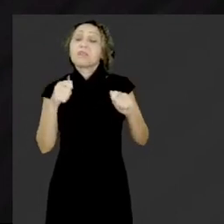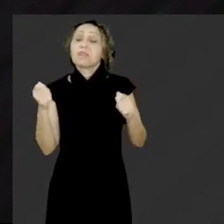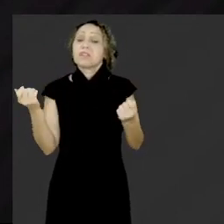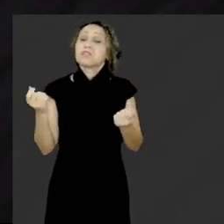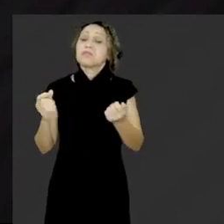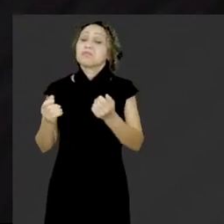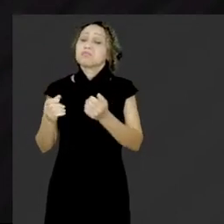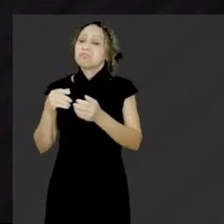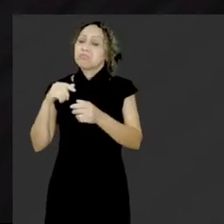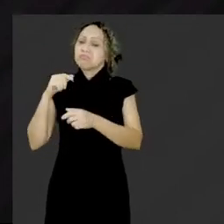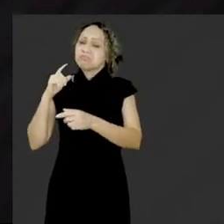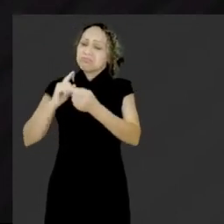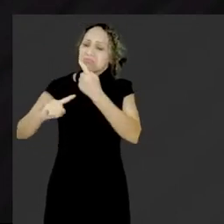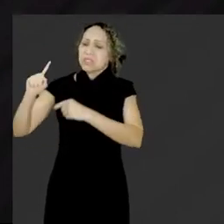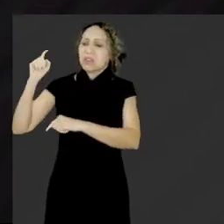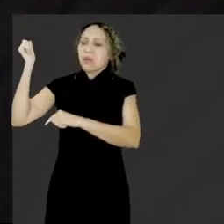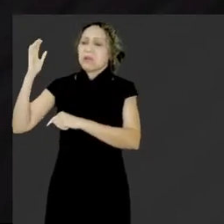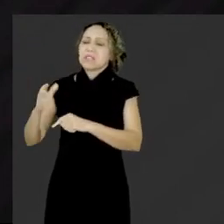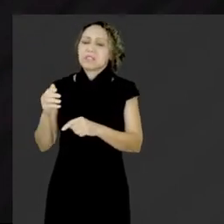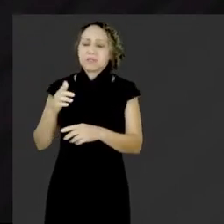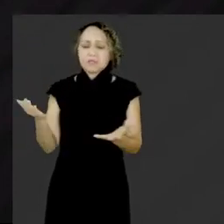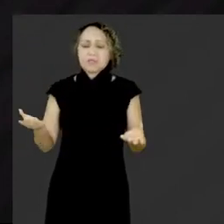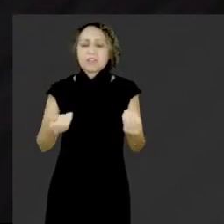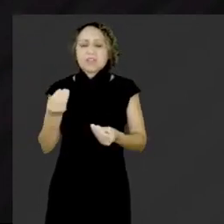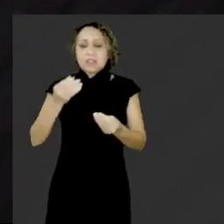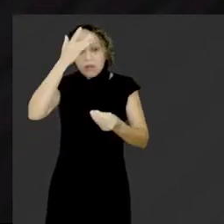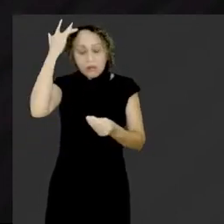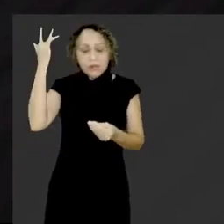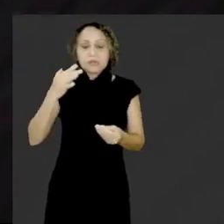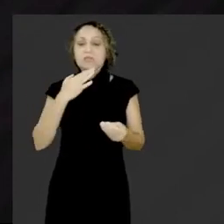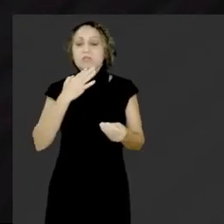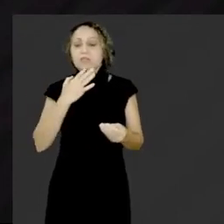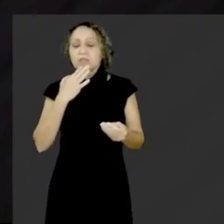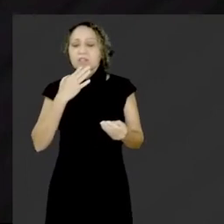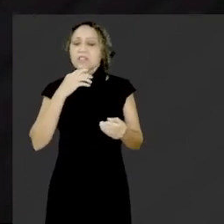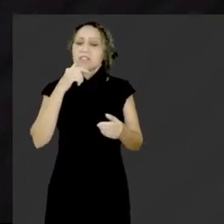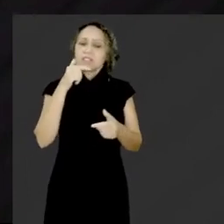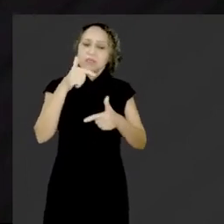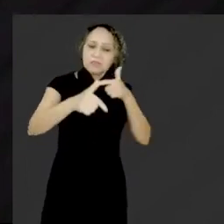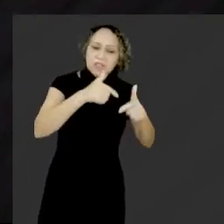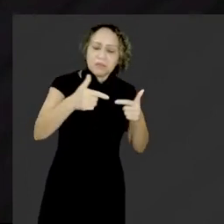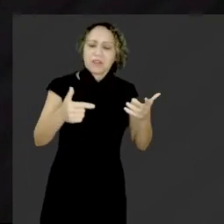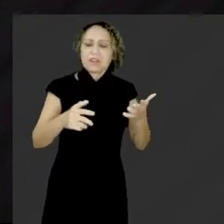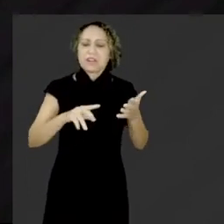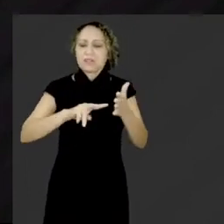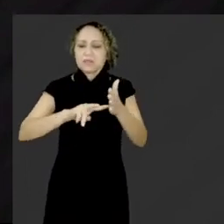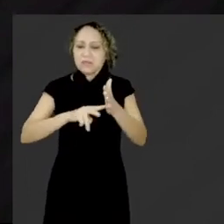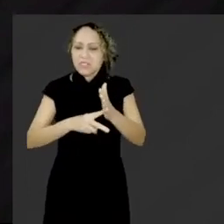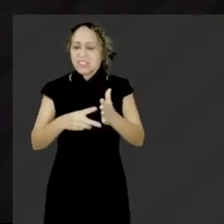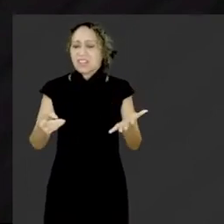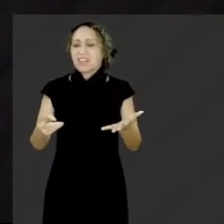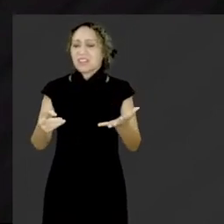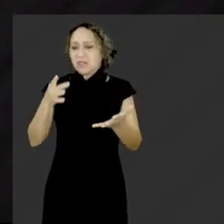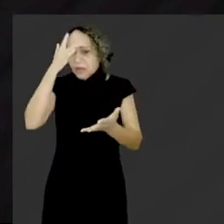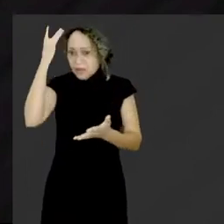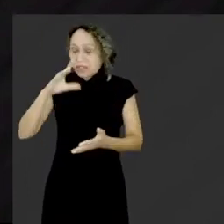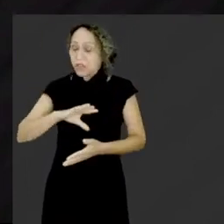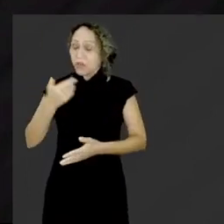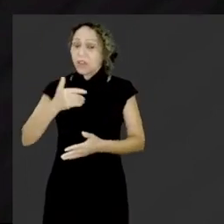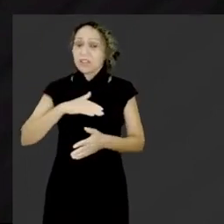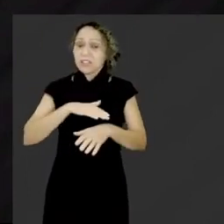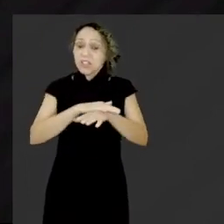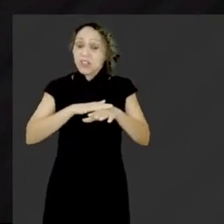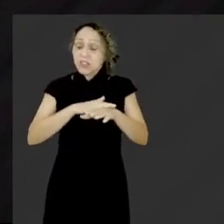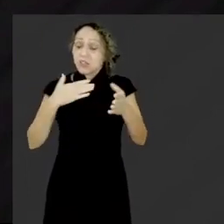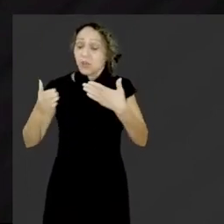Câmara ou no Senado a lei para fazer garimpagem na terra indígena. Então eu tenho que aproveitar um programa como esse, Edilene, para